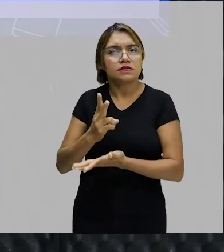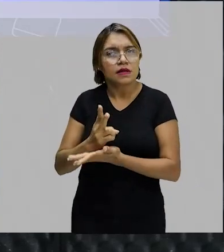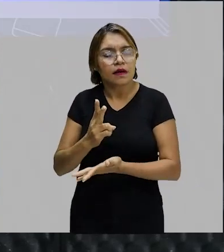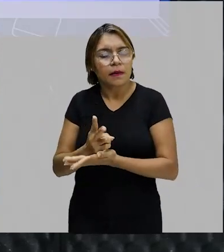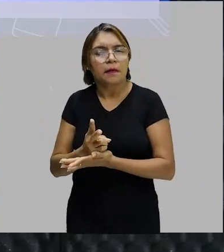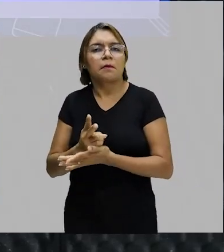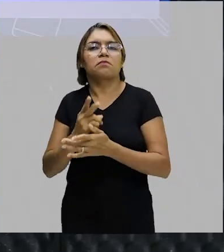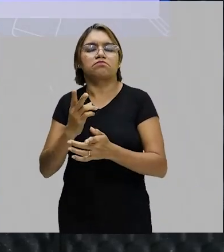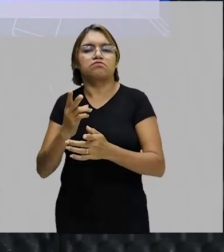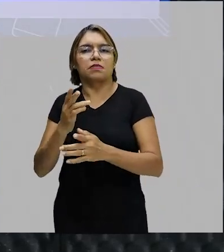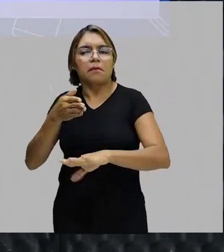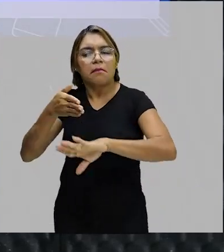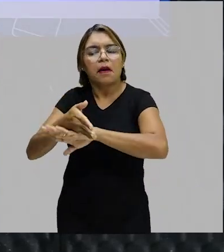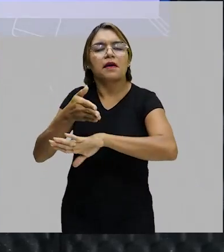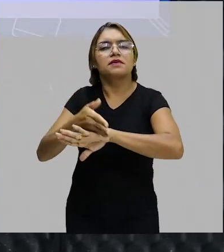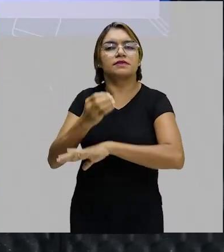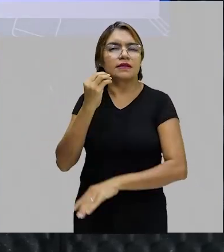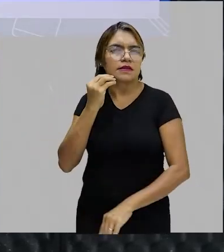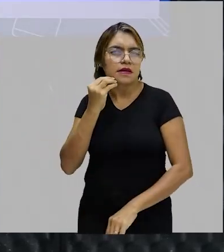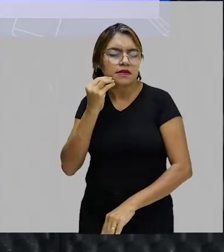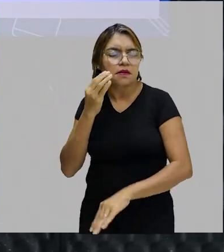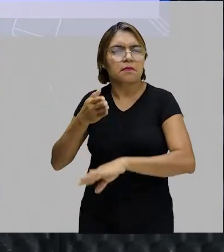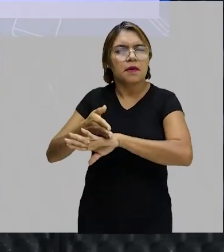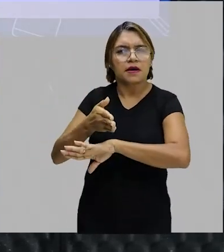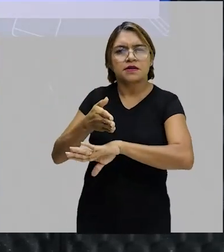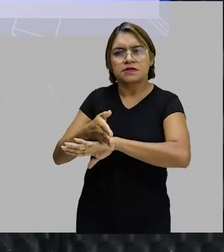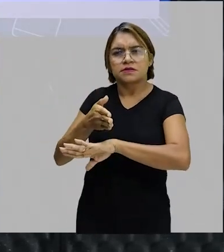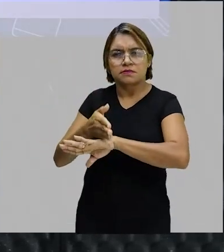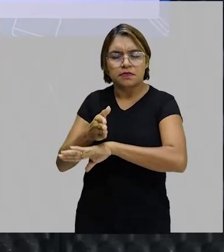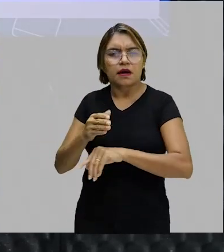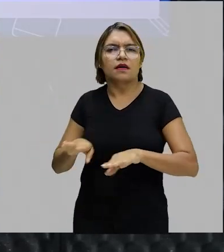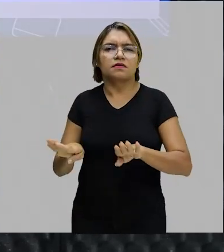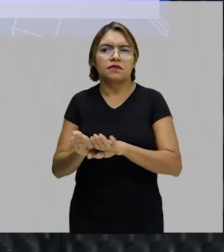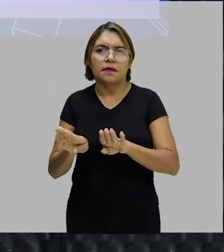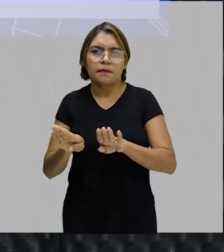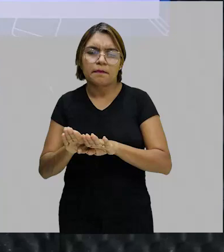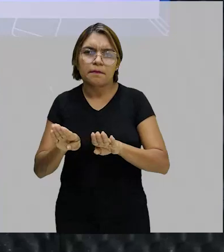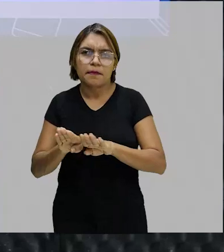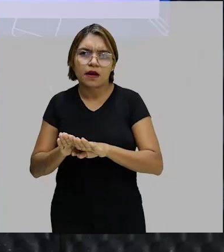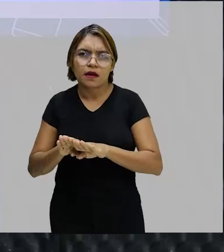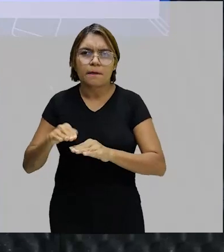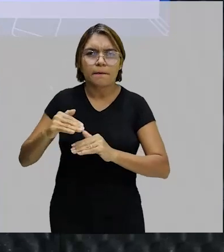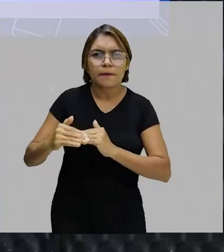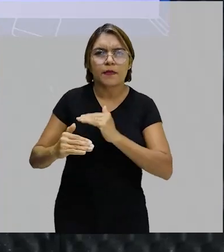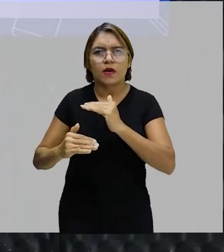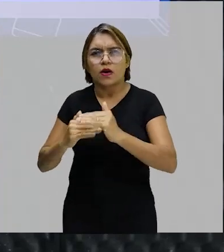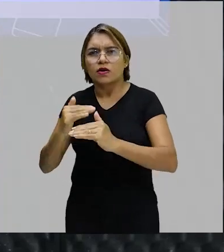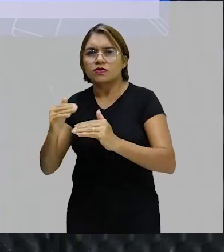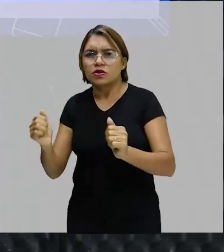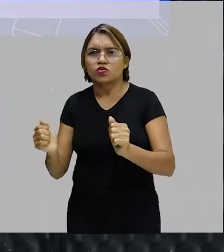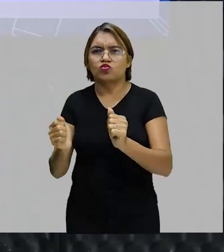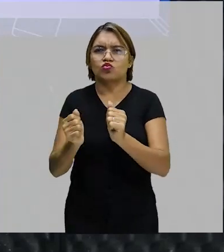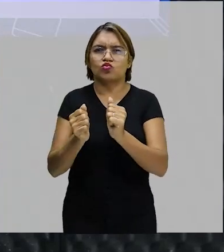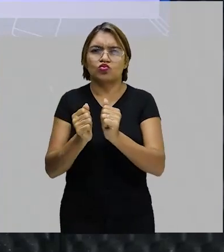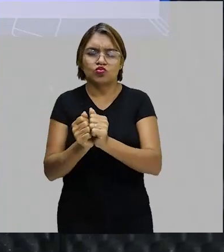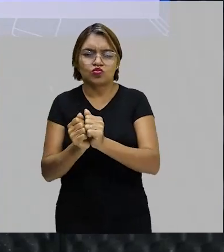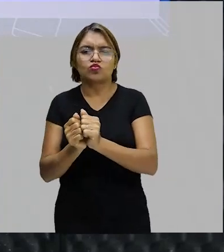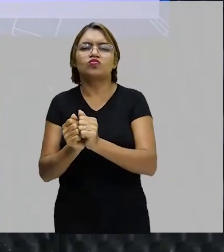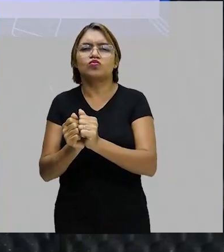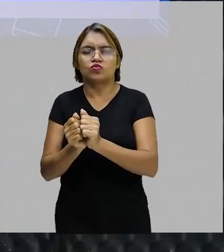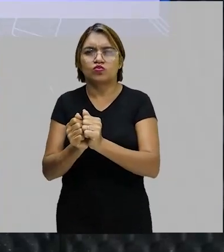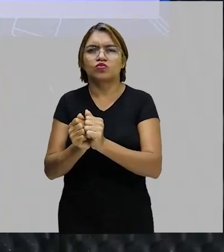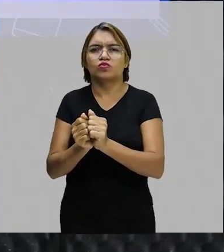tentando participar, tentando ser ativos durante todo o processo, né, de composição aí do